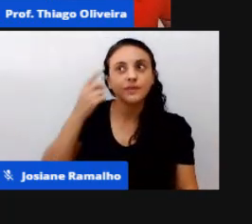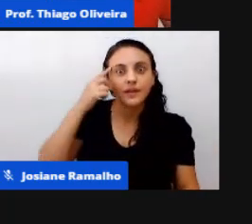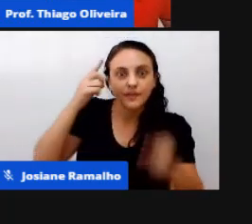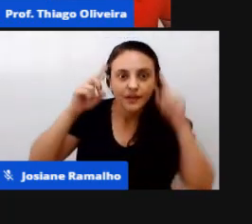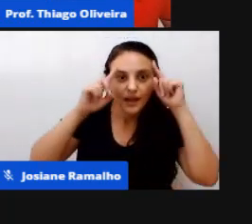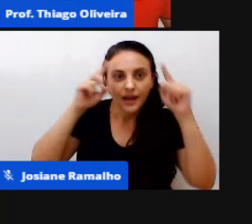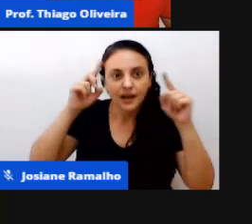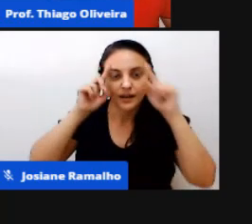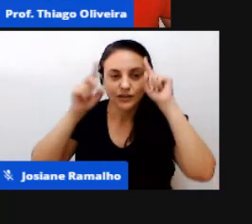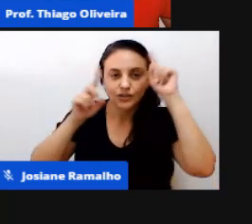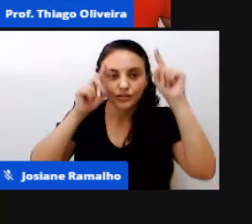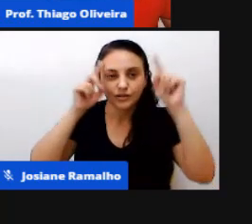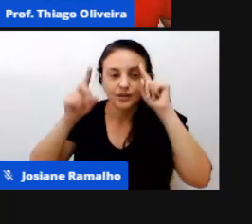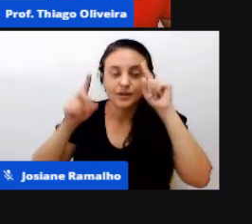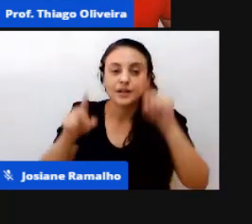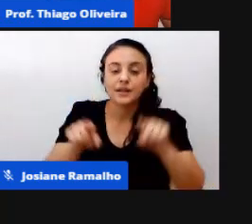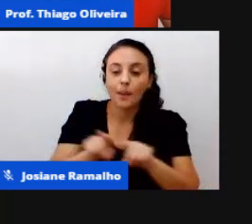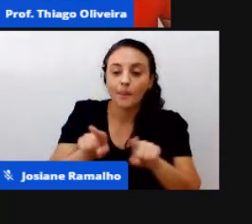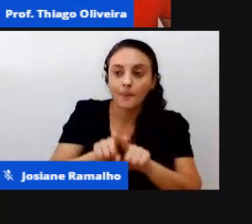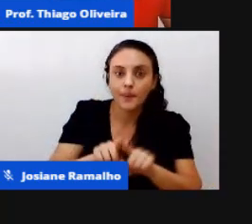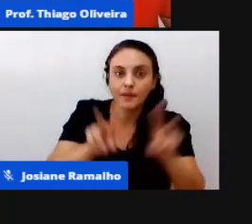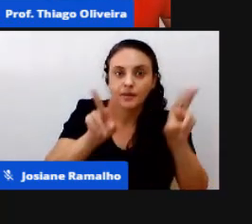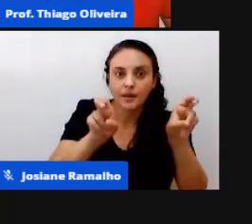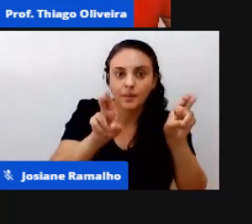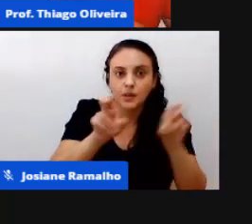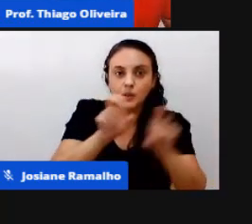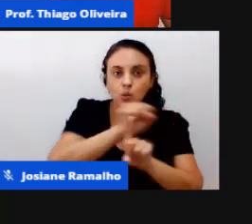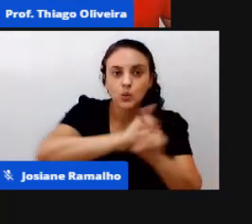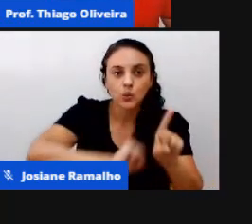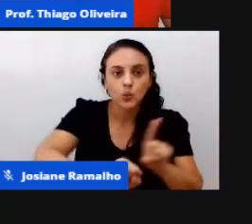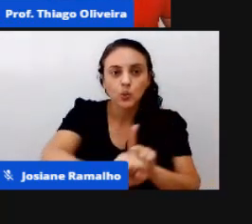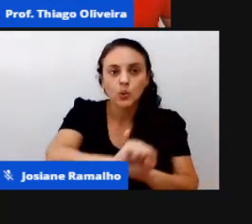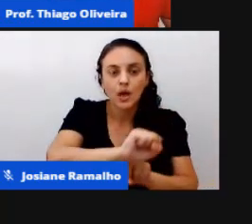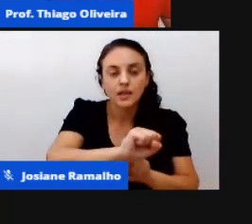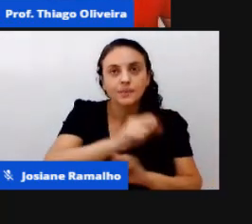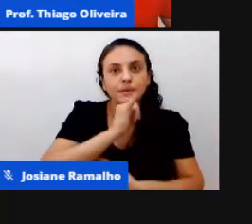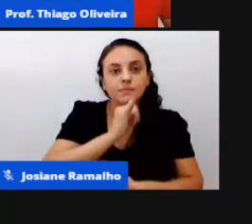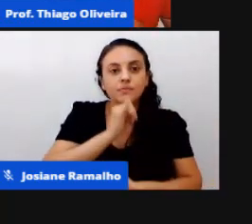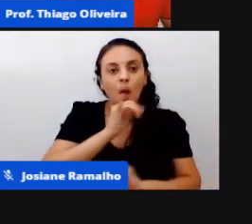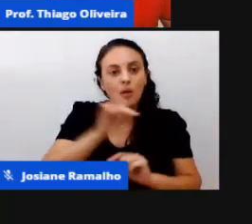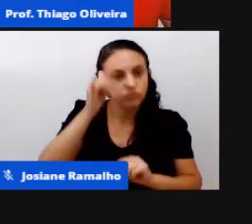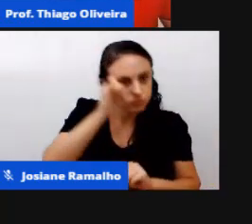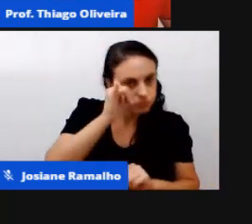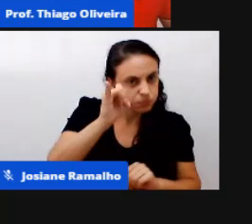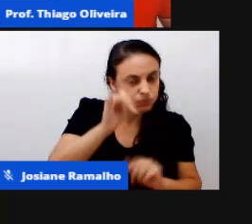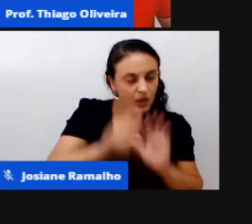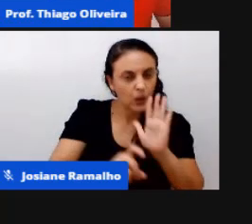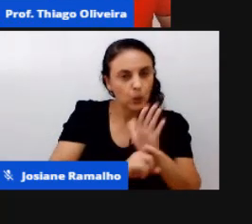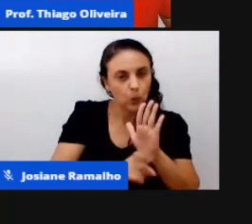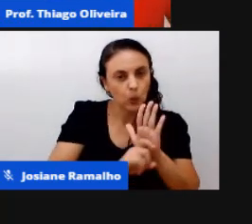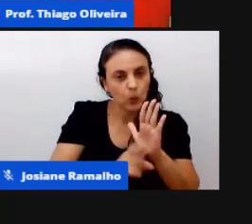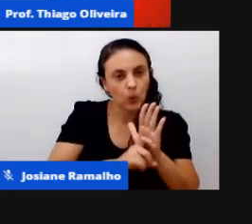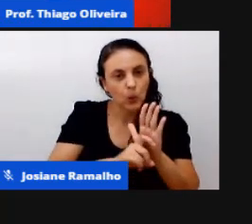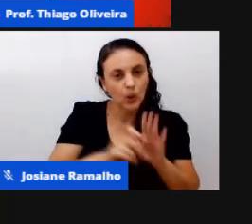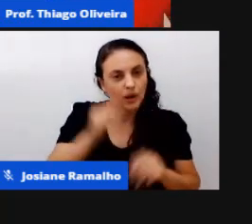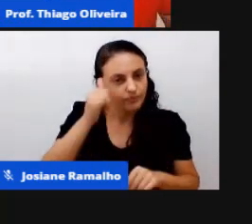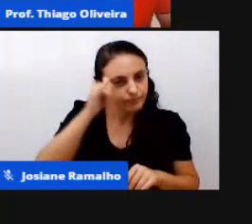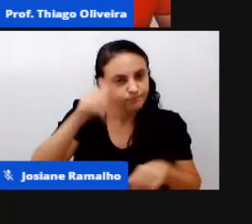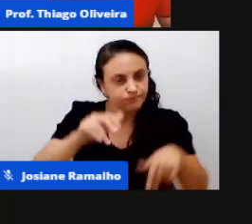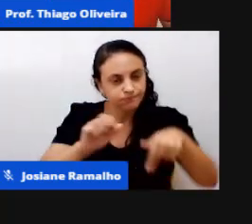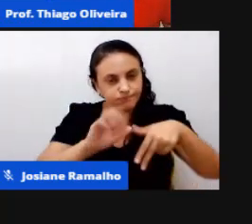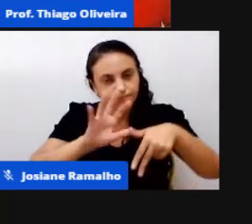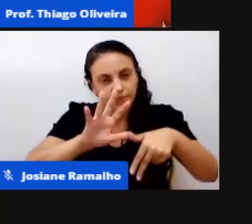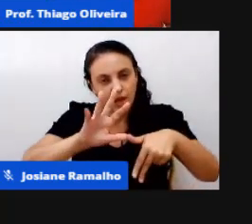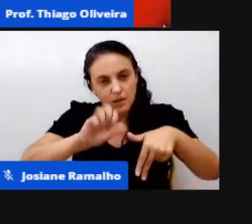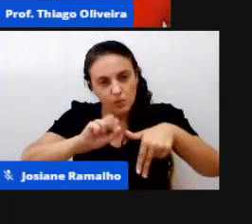trabalhando questões sociais, como o combate a drogas, a corrupção, né? Você percebe